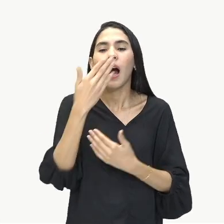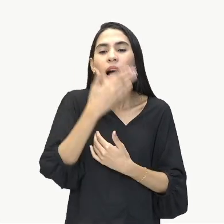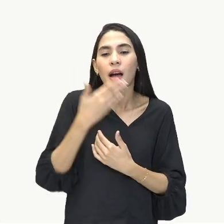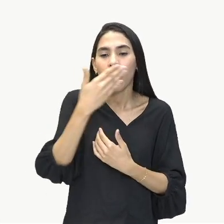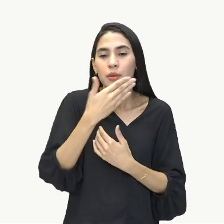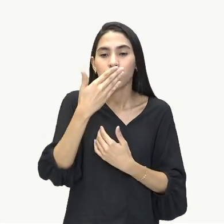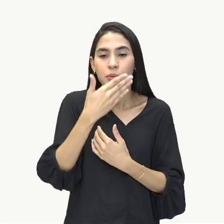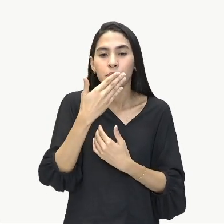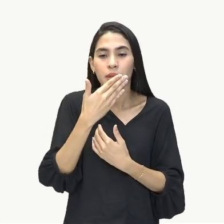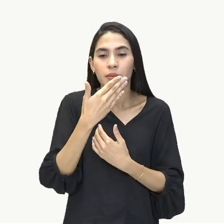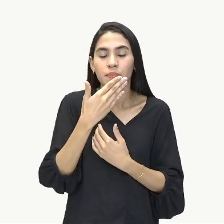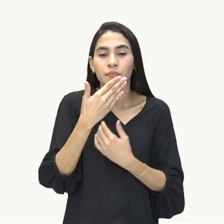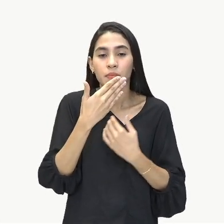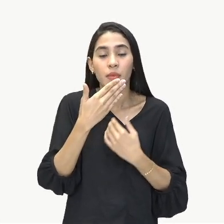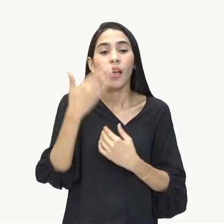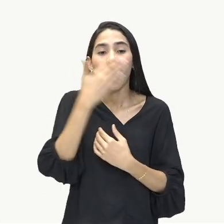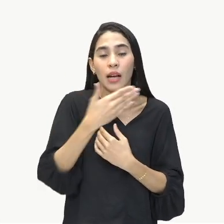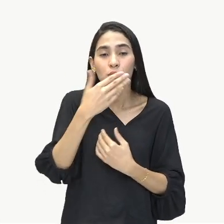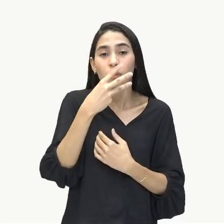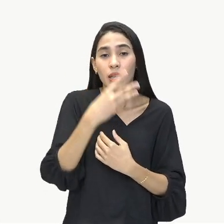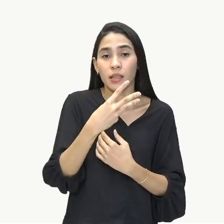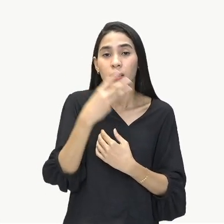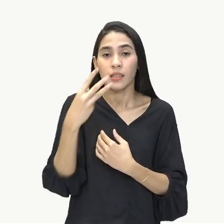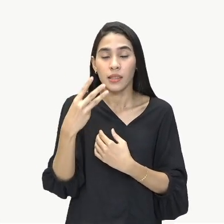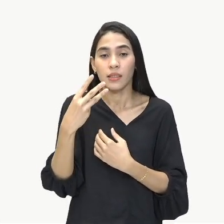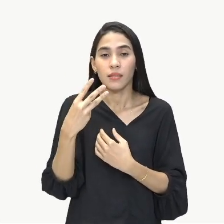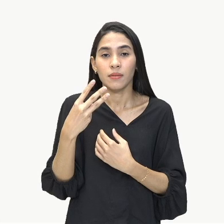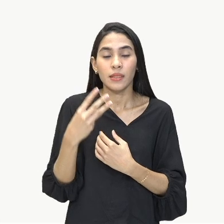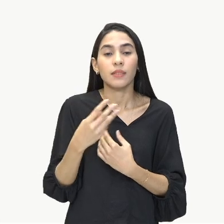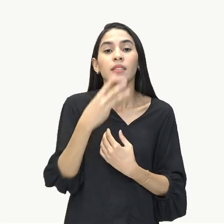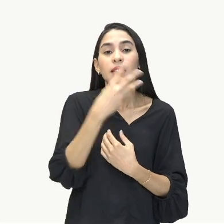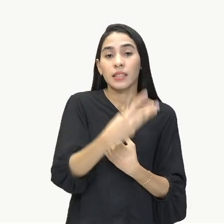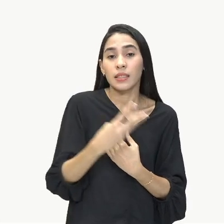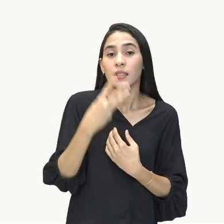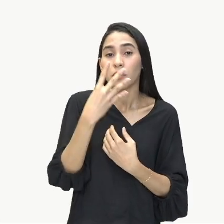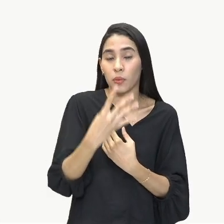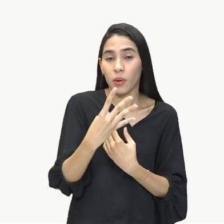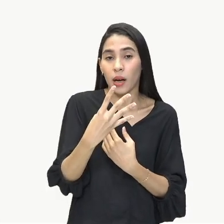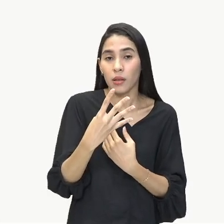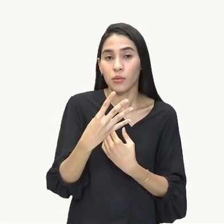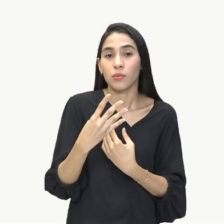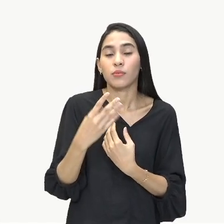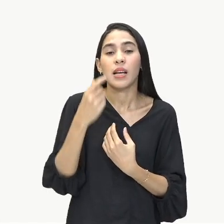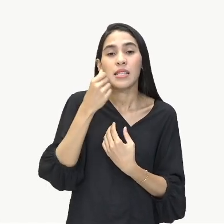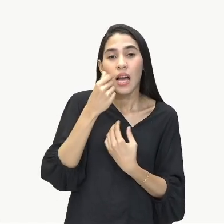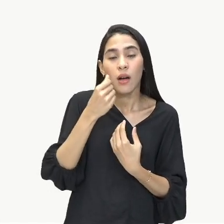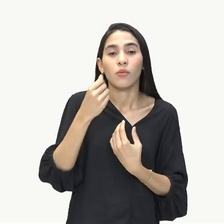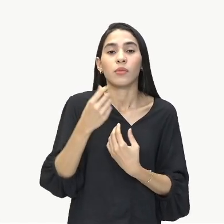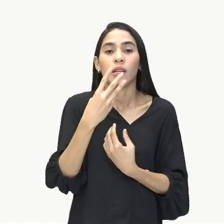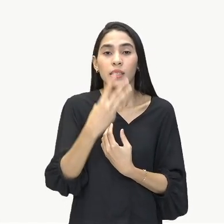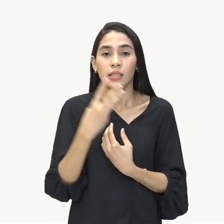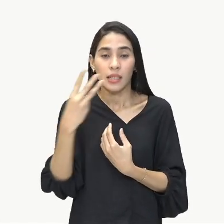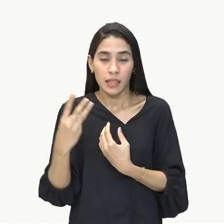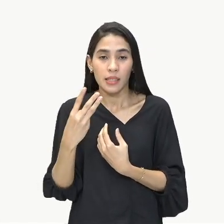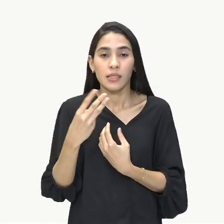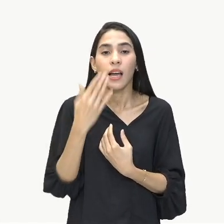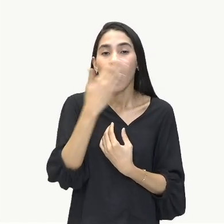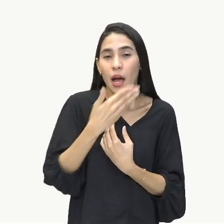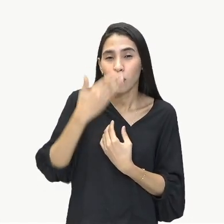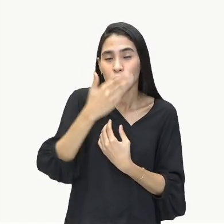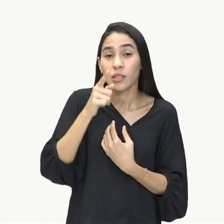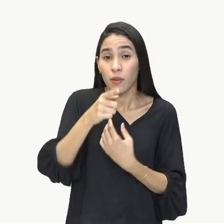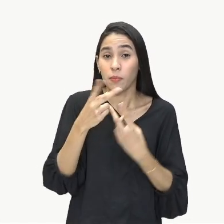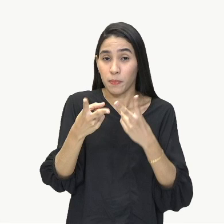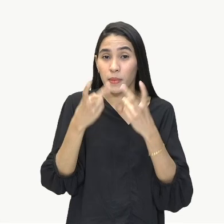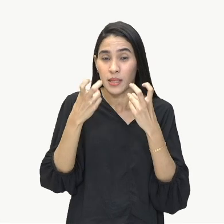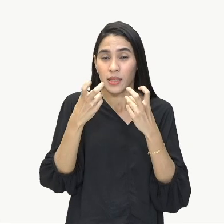Do açúcar, 33. 34 do sal e 33 do açúcar. Estão percebendo